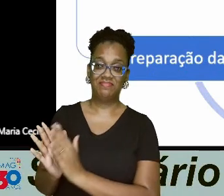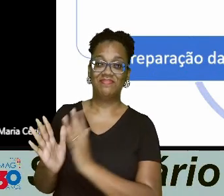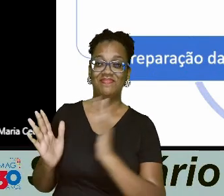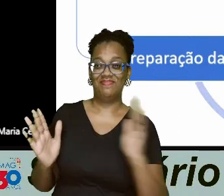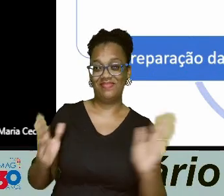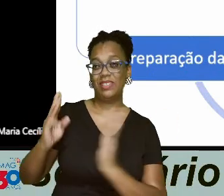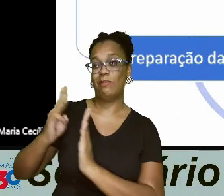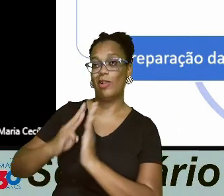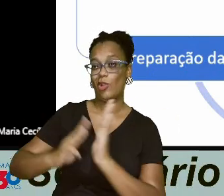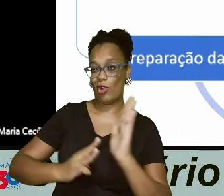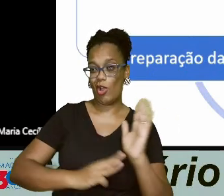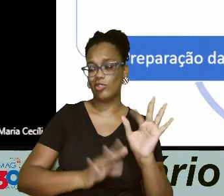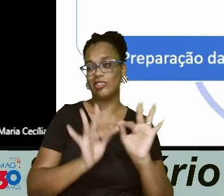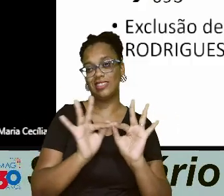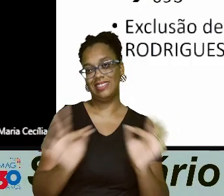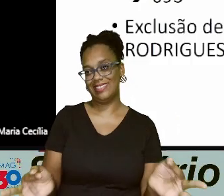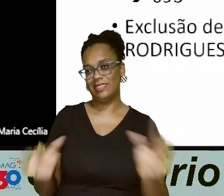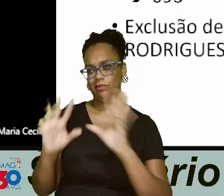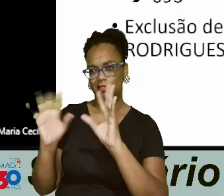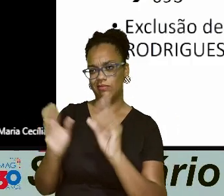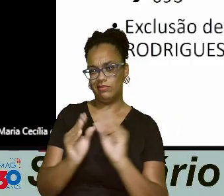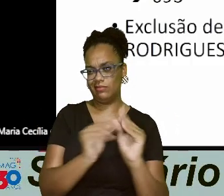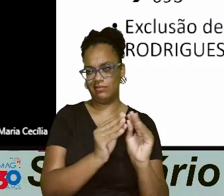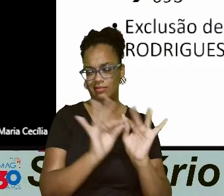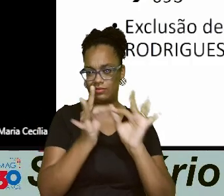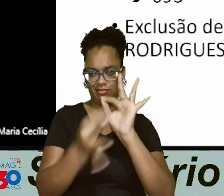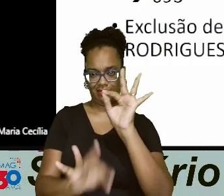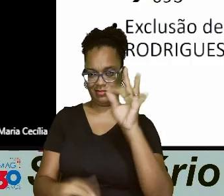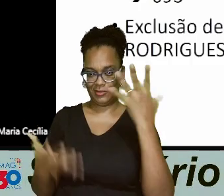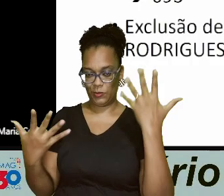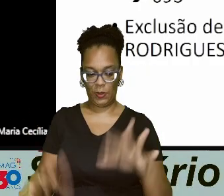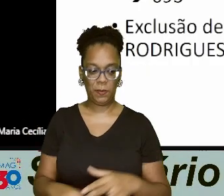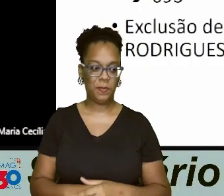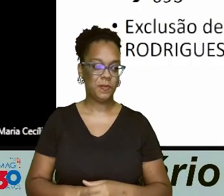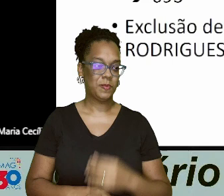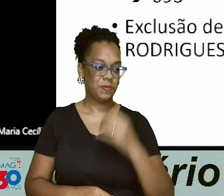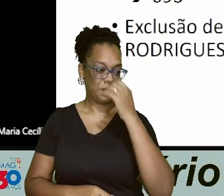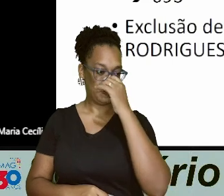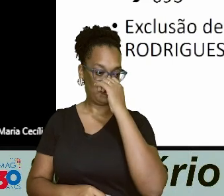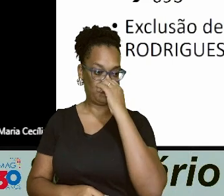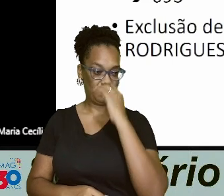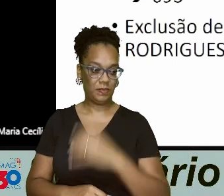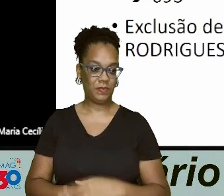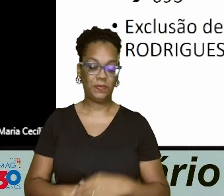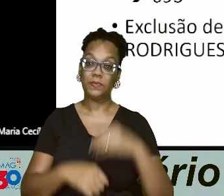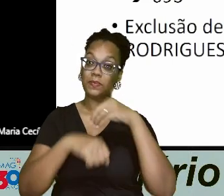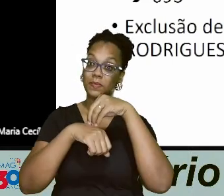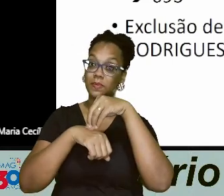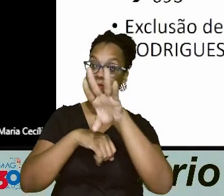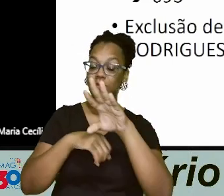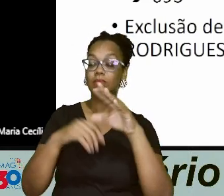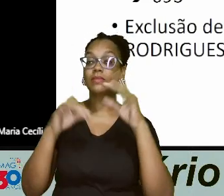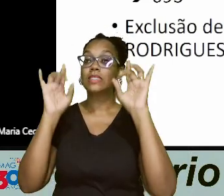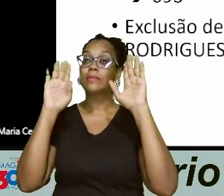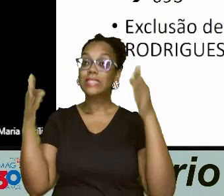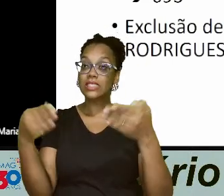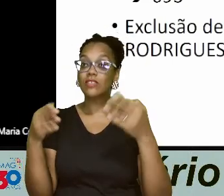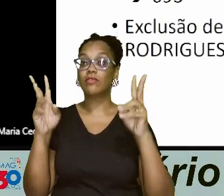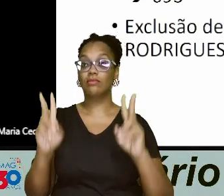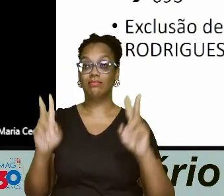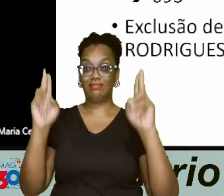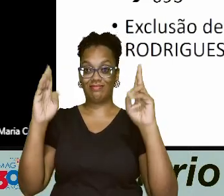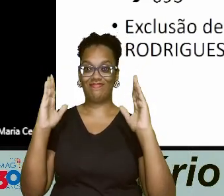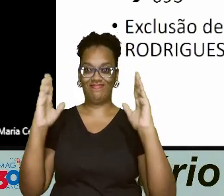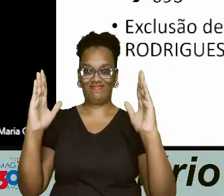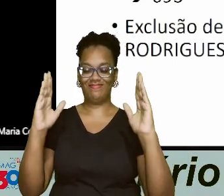bastante simples, também para não me delongar. E só para trazer aqui alguns dados específicos sobre o recorte de pesquisa, para quem tiver